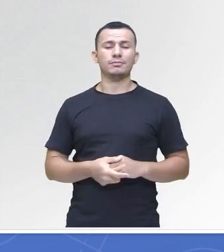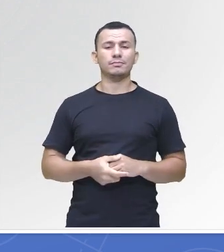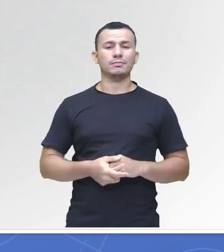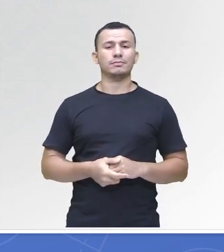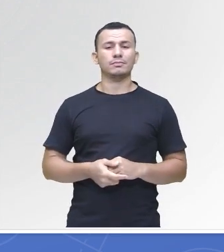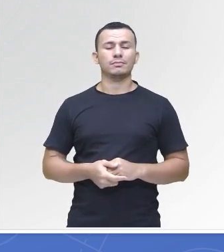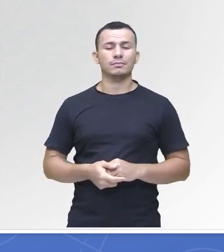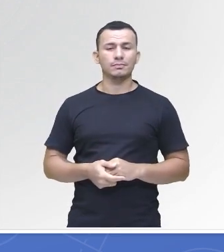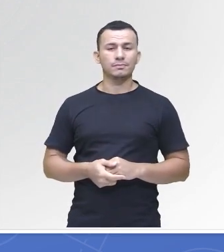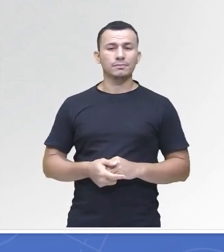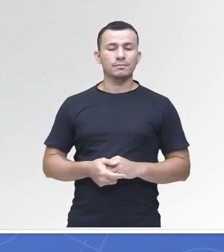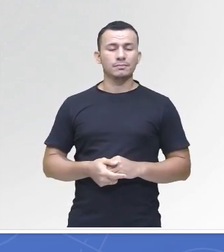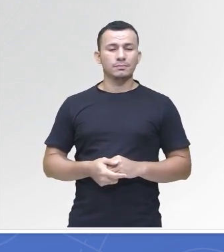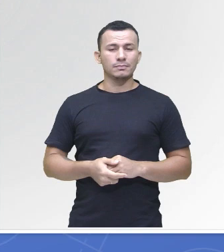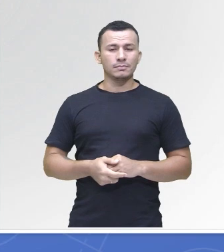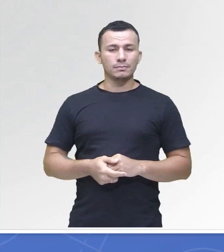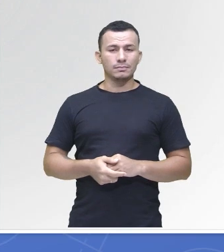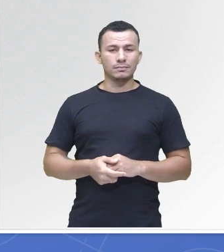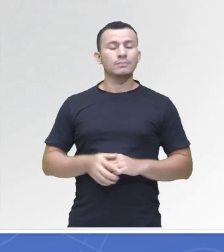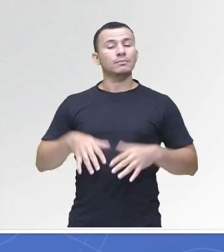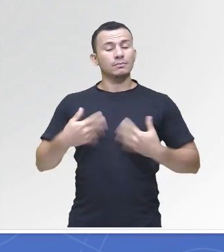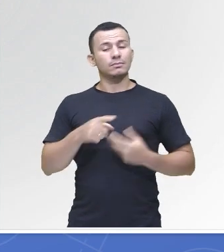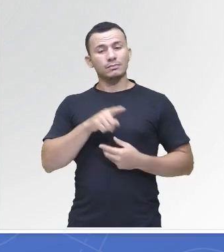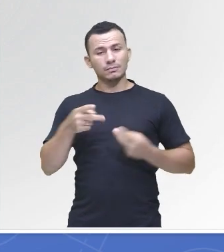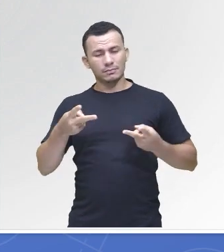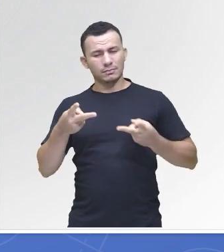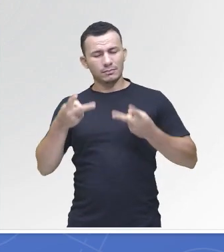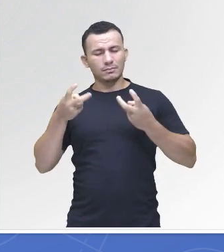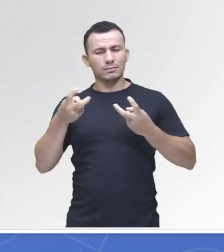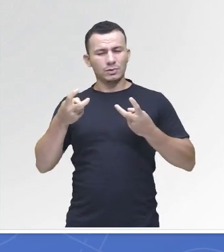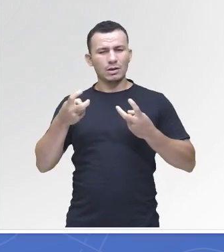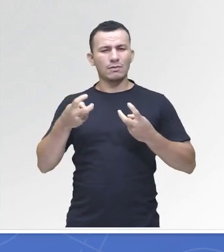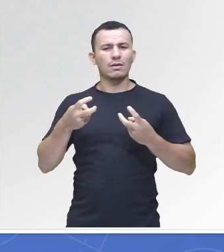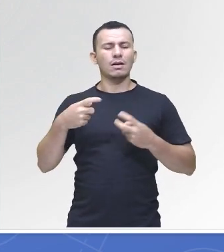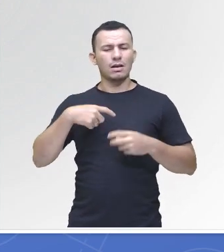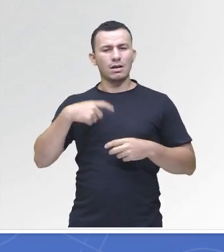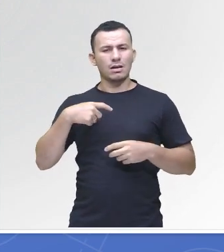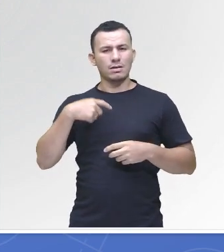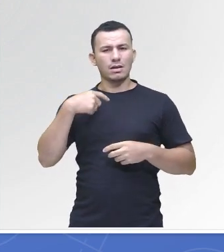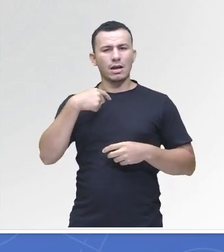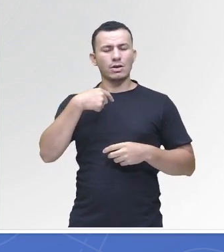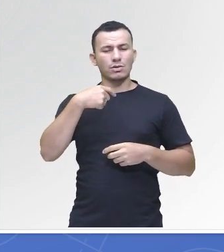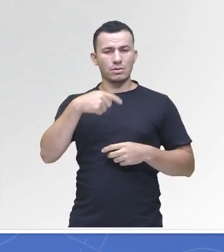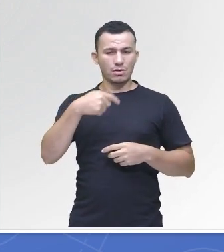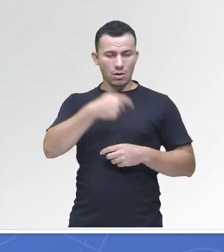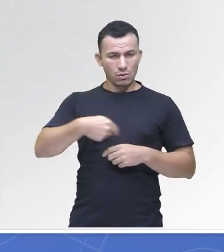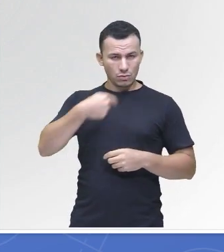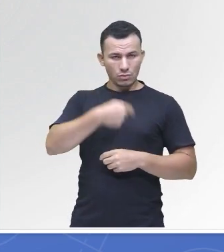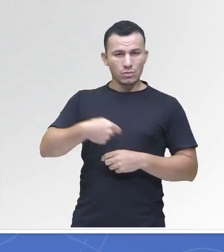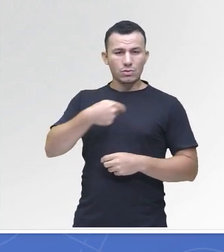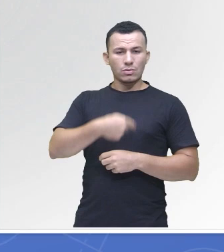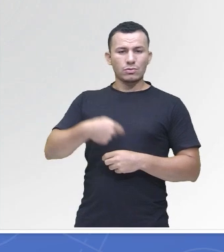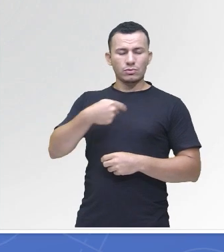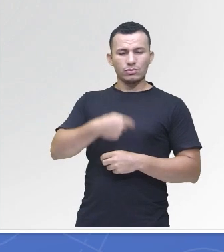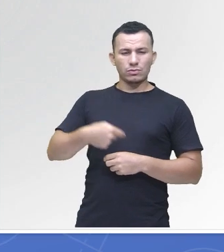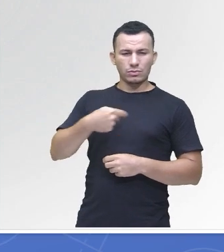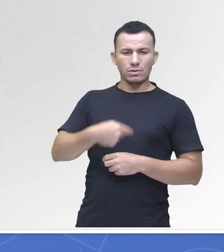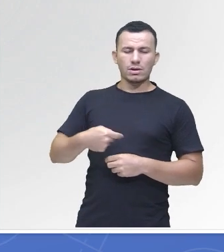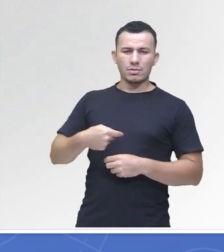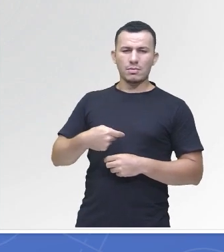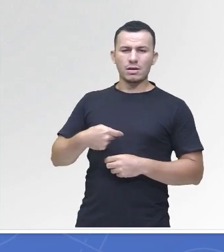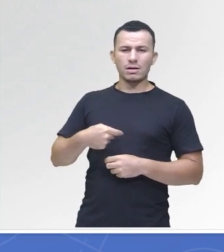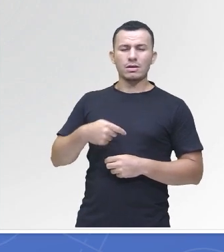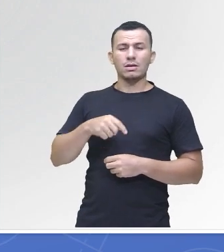Bom, então a gente observa uma interação do sistema cardiovascular com o sistema